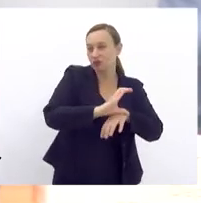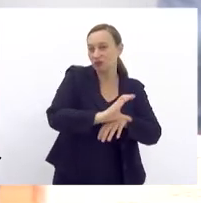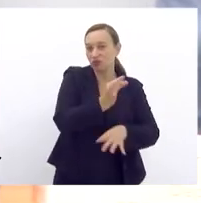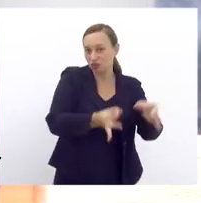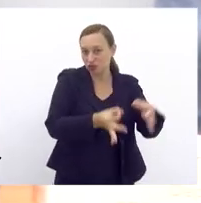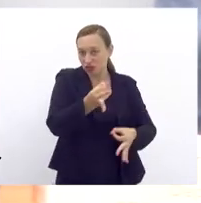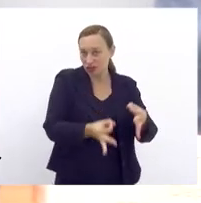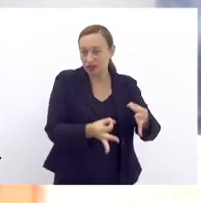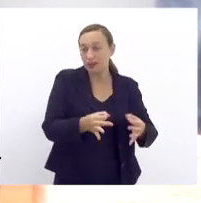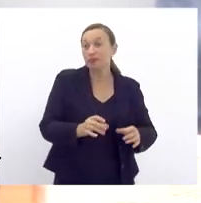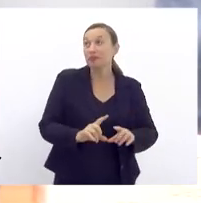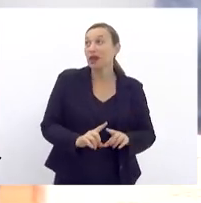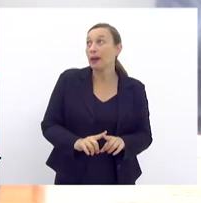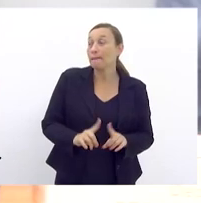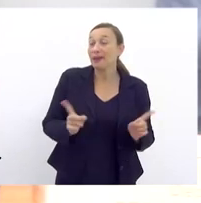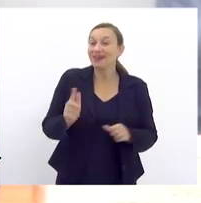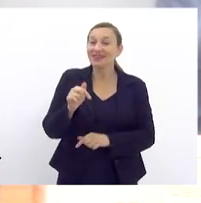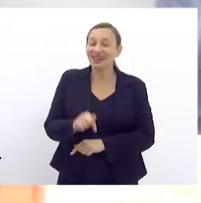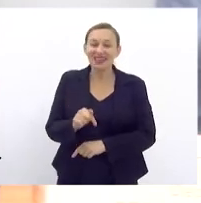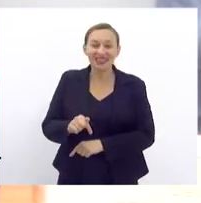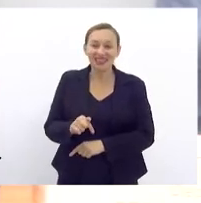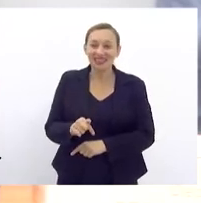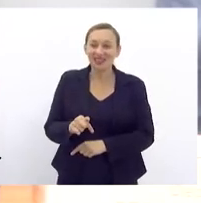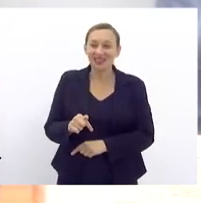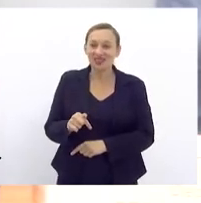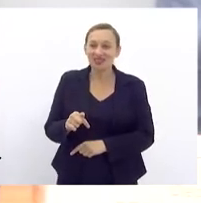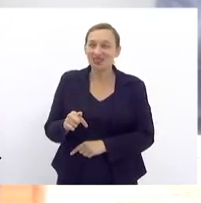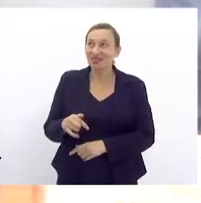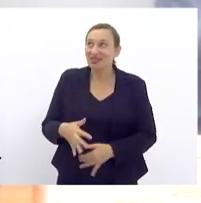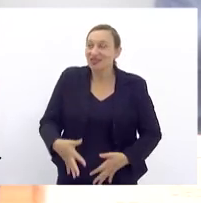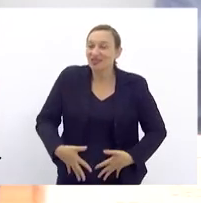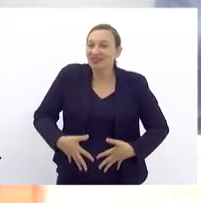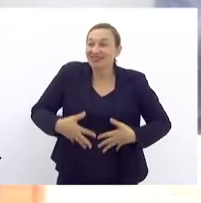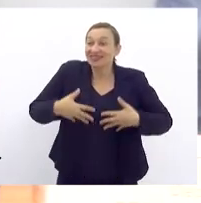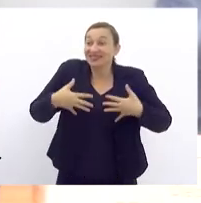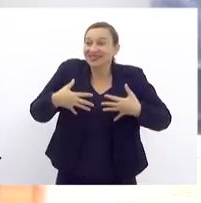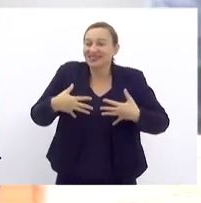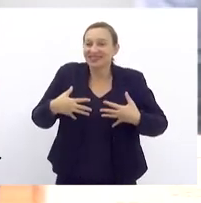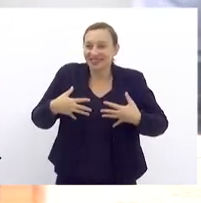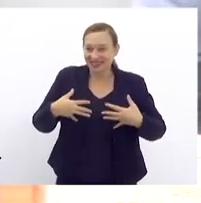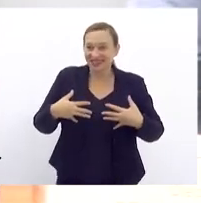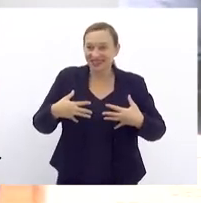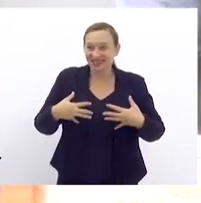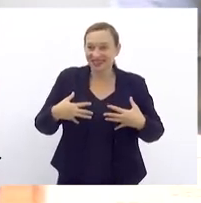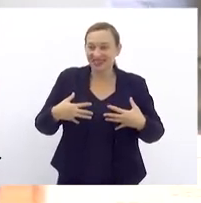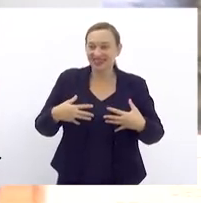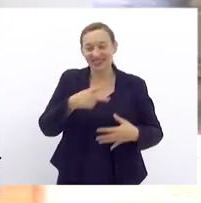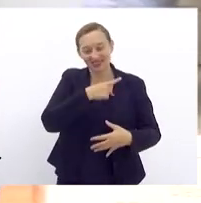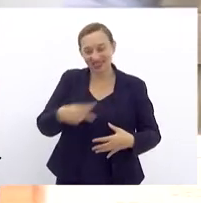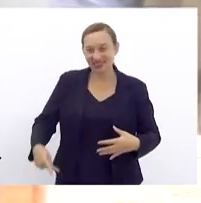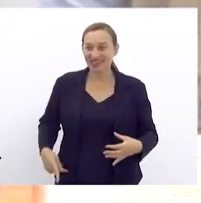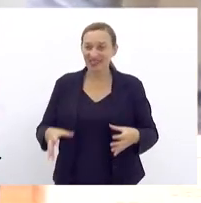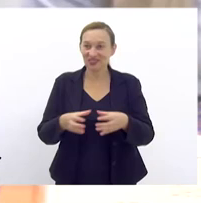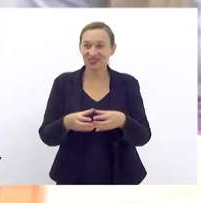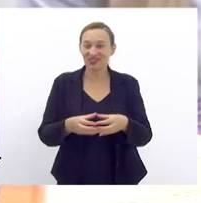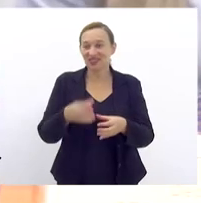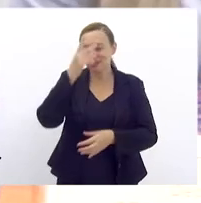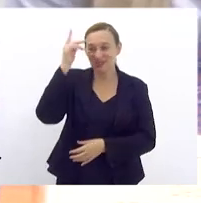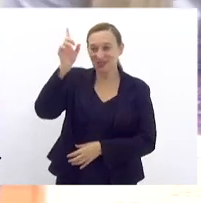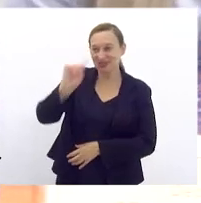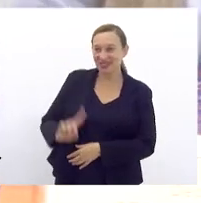mas aqui Sem dúvida nenhuma mais me honra é presidir a comissão da pessoa com deficiência e aqui